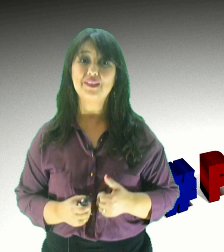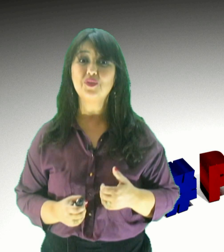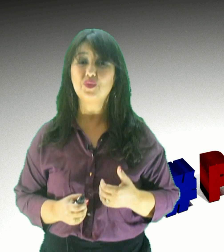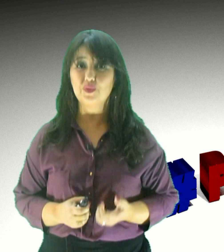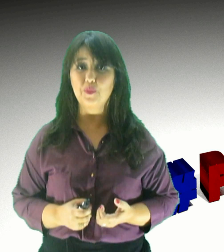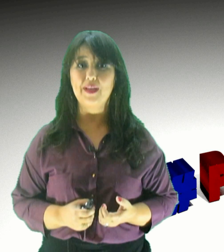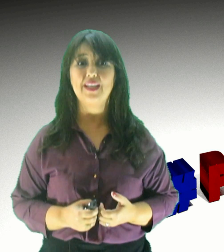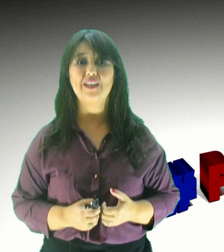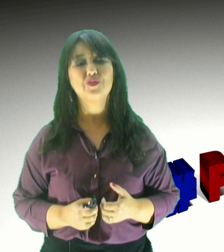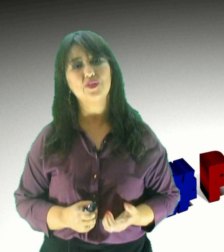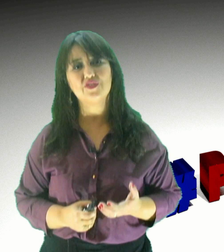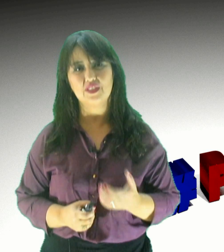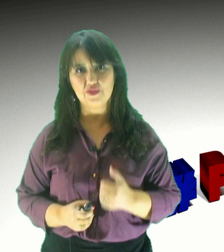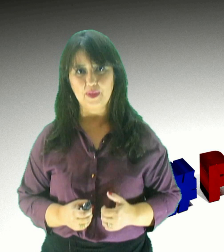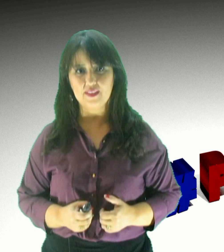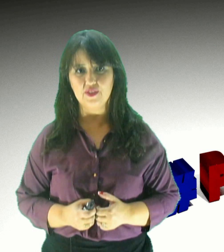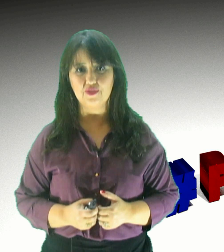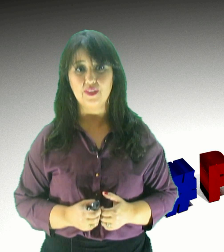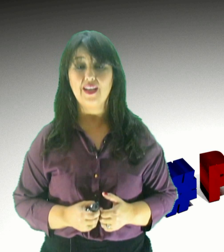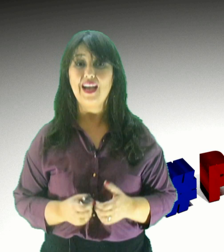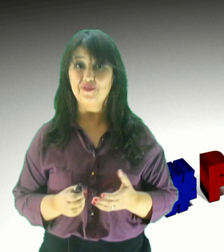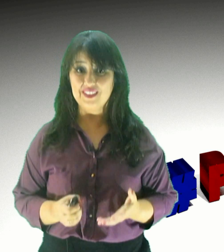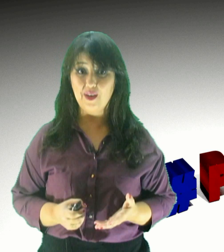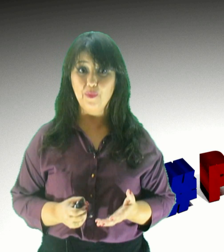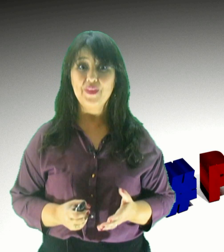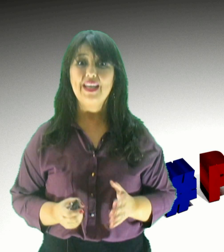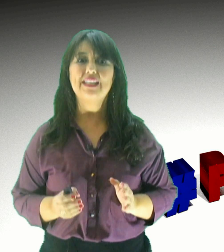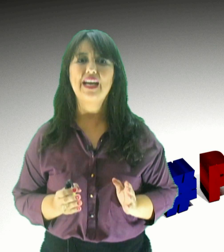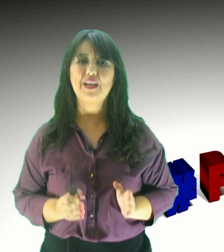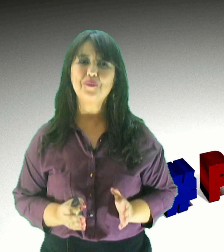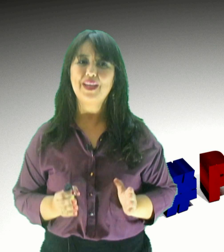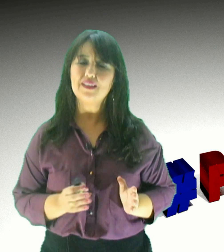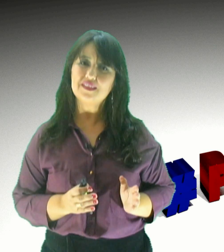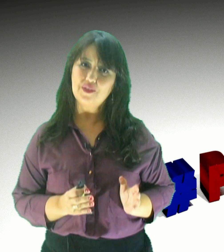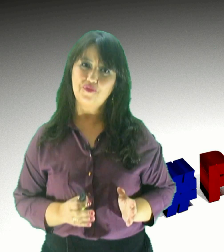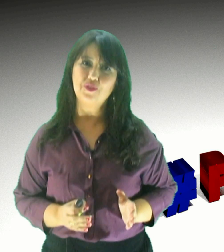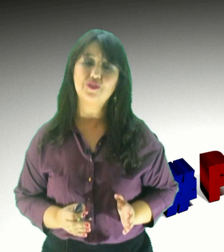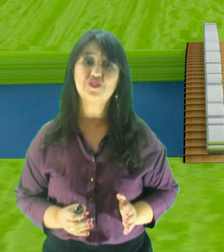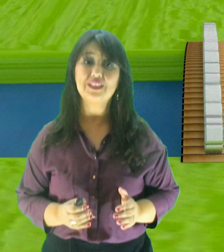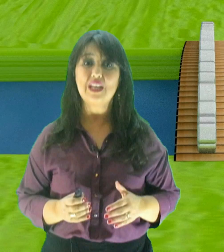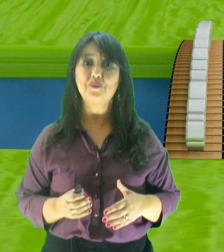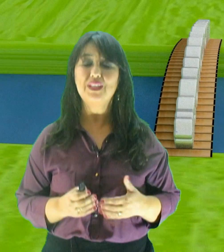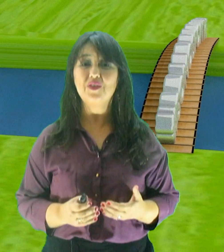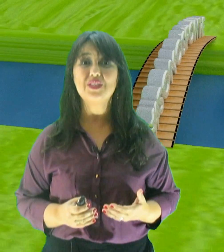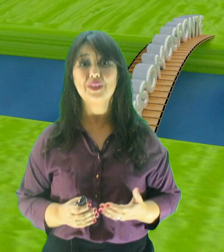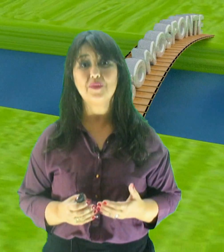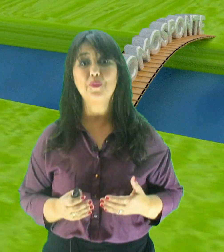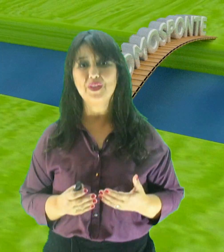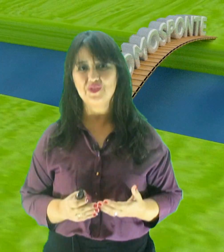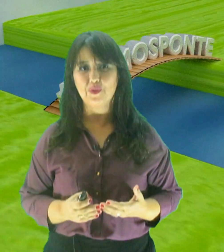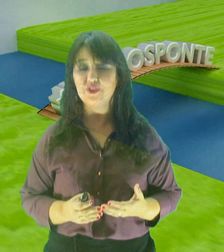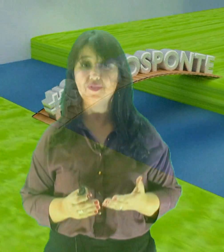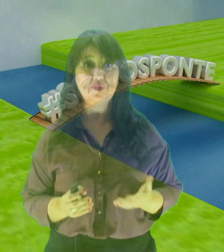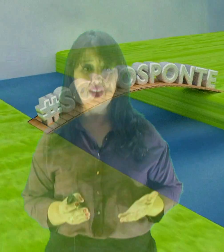e trabalhando duro para ganhar toda a Zona Sul para Cristo. Afinal, encarar um mega desafio de evangelizar